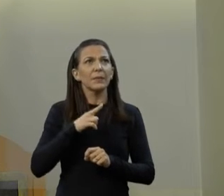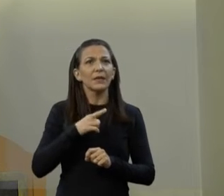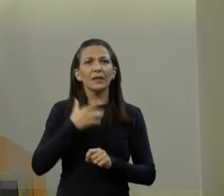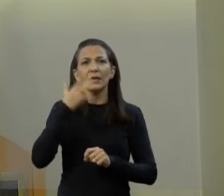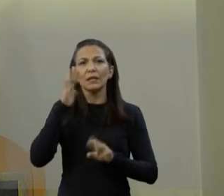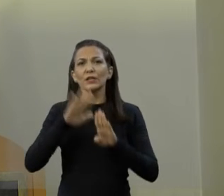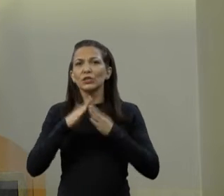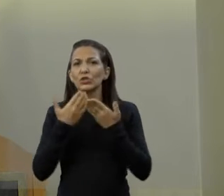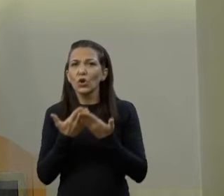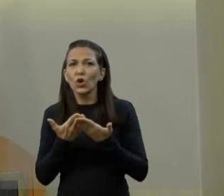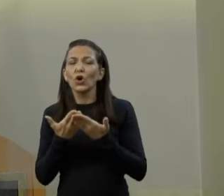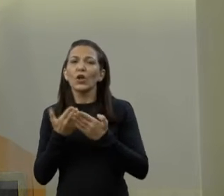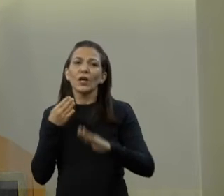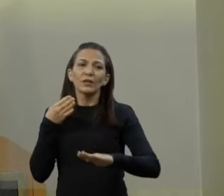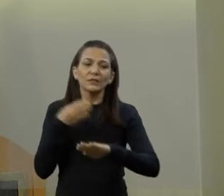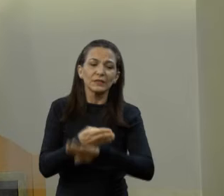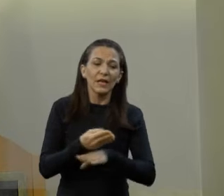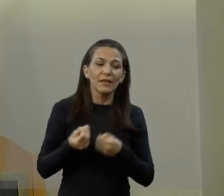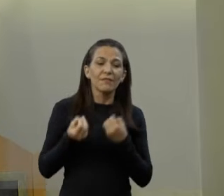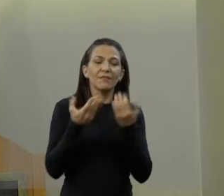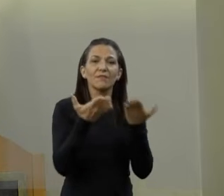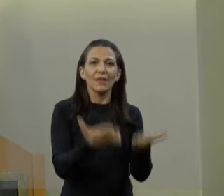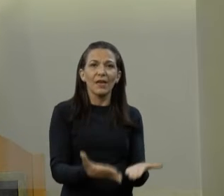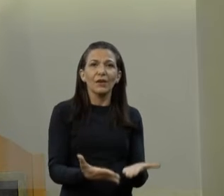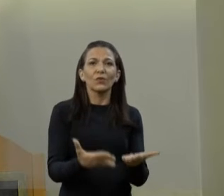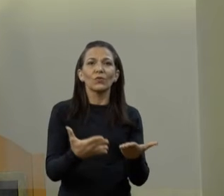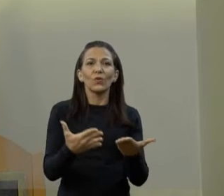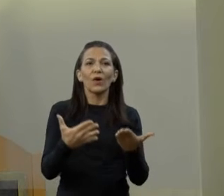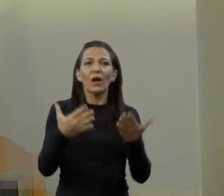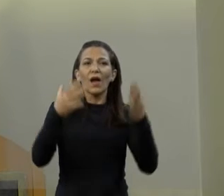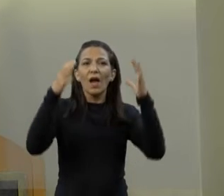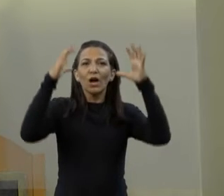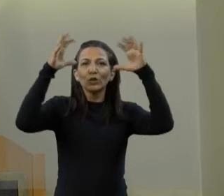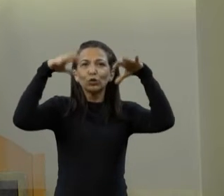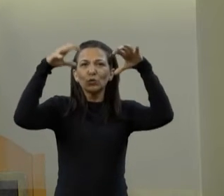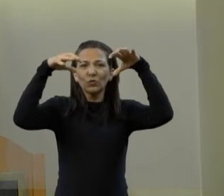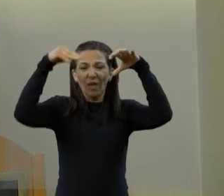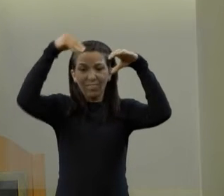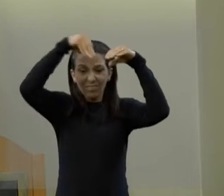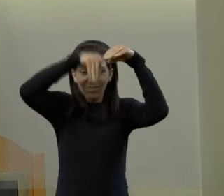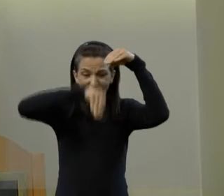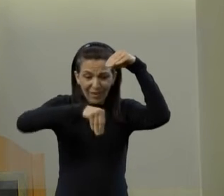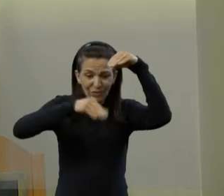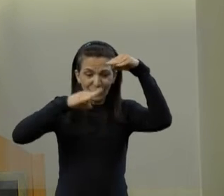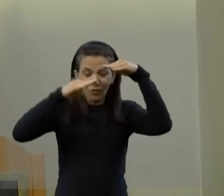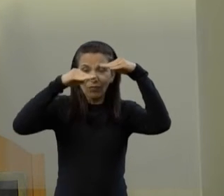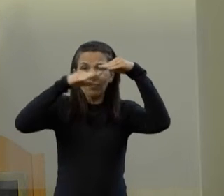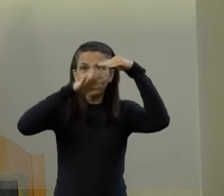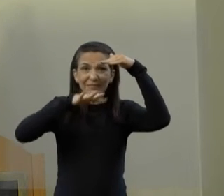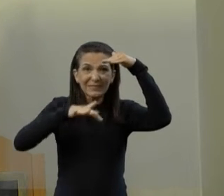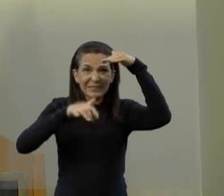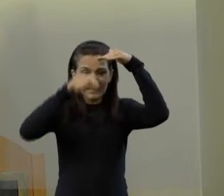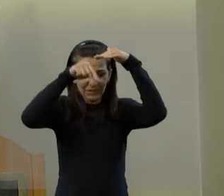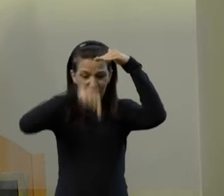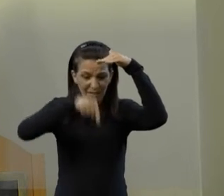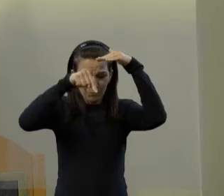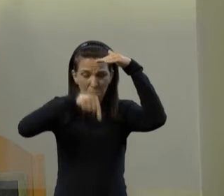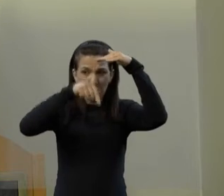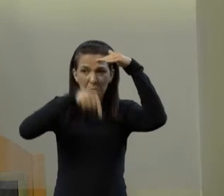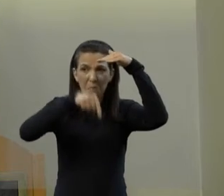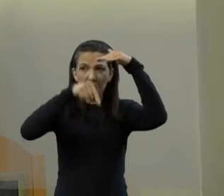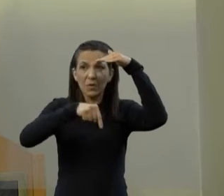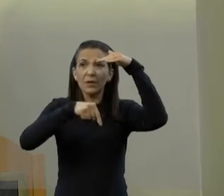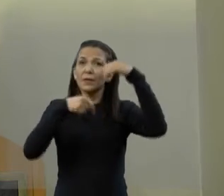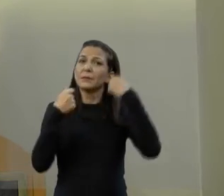que Nós visitamos que foram entregues e que chove dentro o item mecanismo para poder